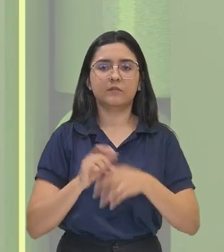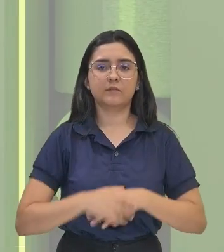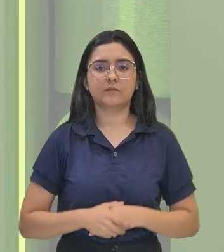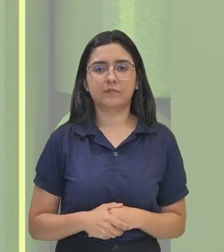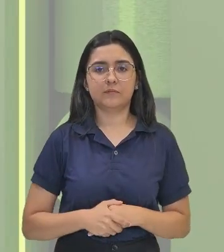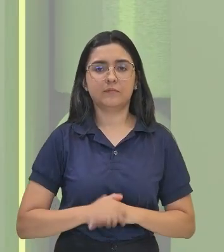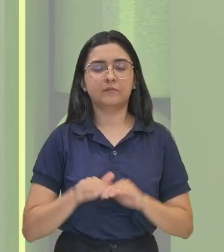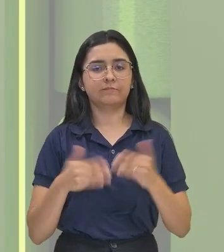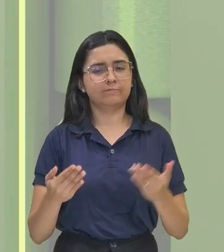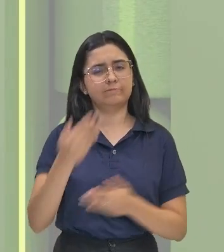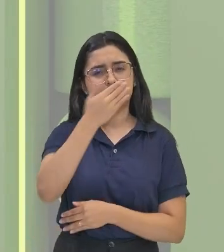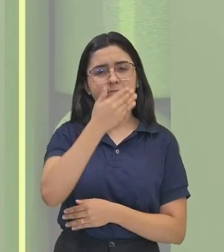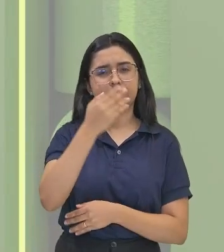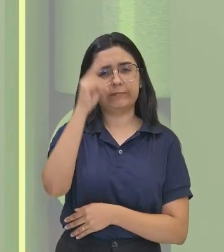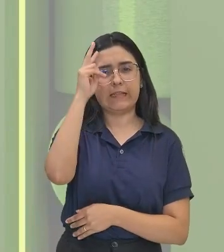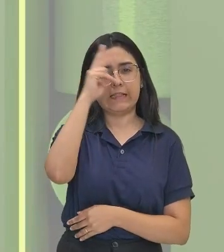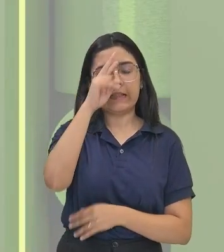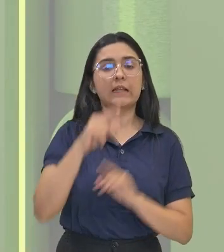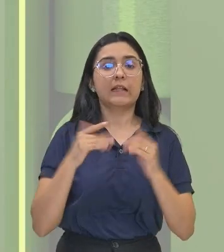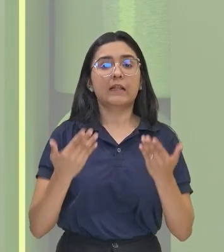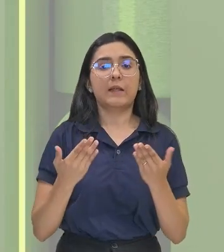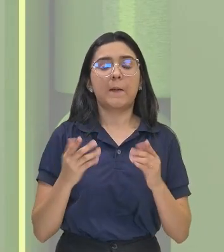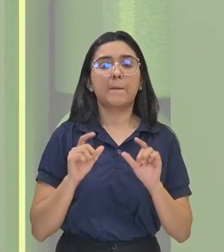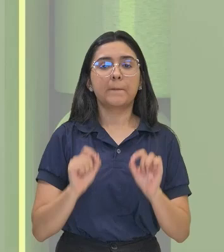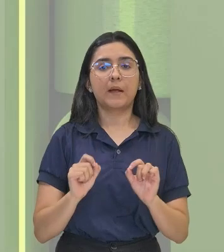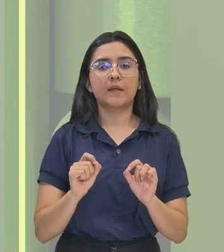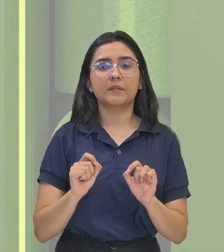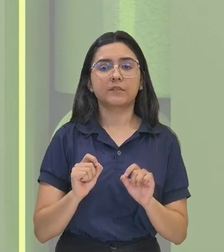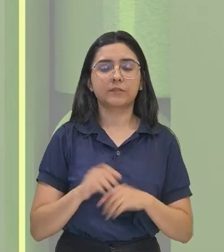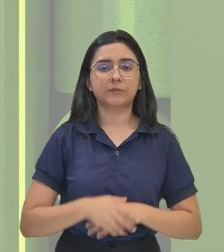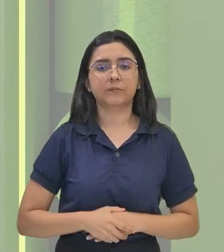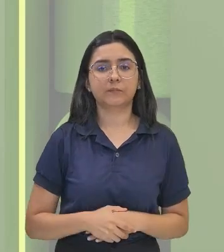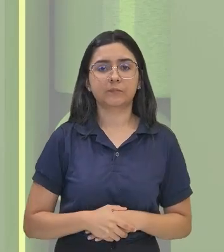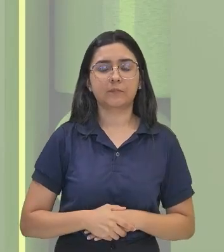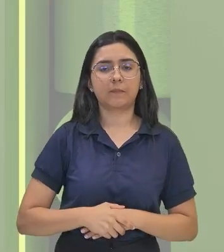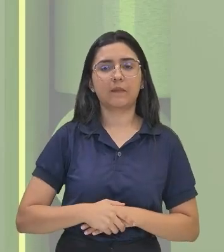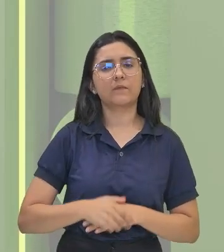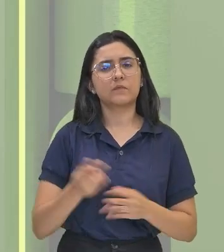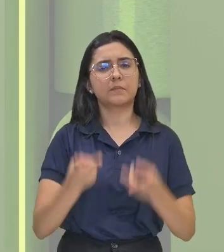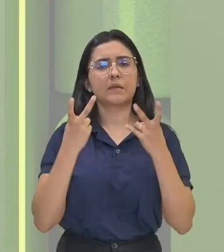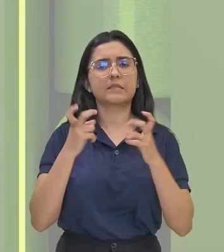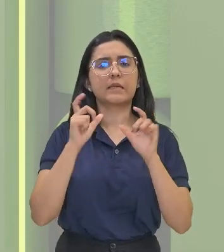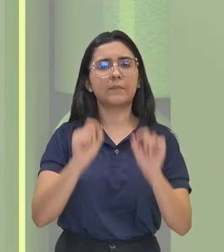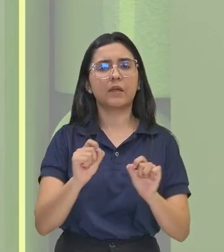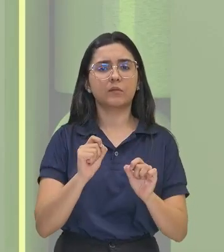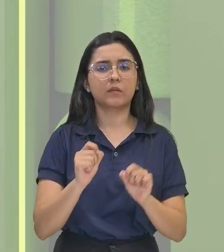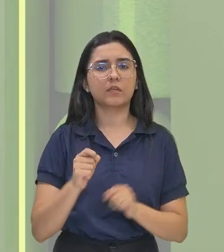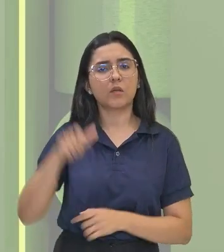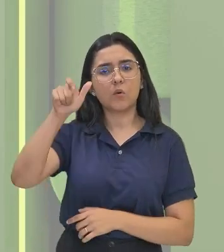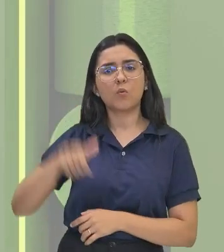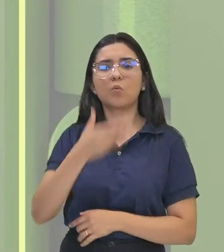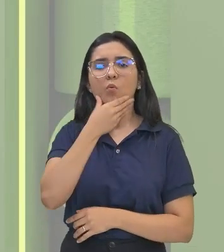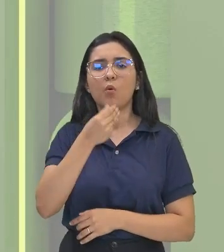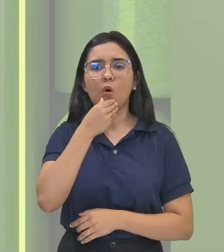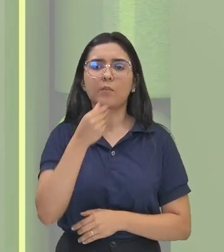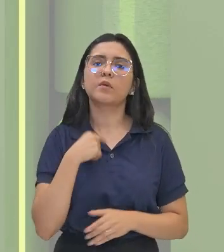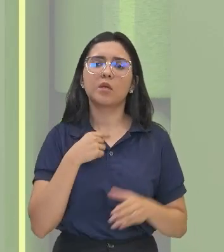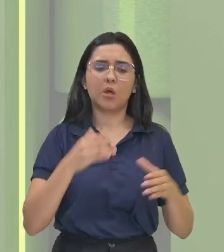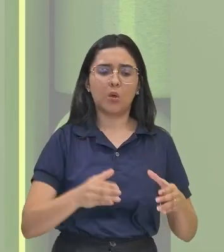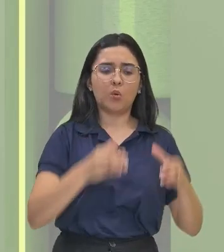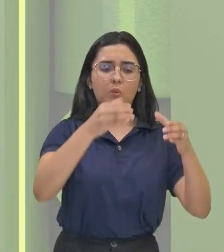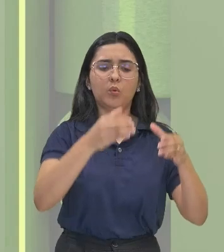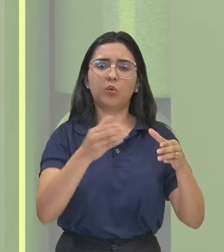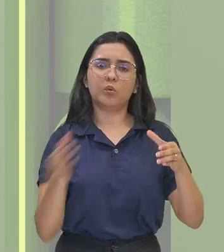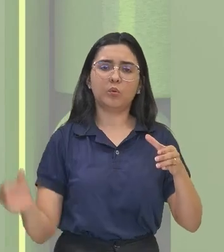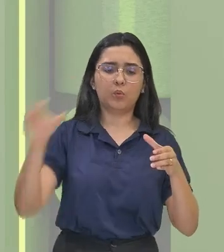Olha que legal, né? Mas para fazer esse biochar, aquele rapaz na animação, ele encheu aquele balde enorme. E aí ele tem